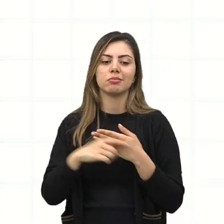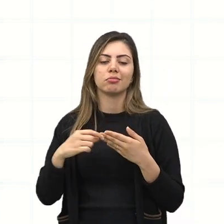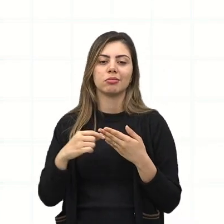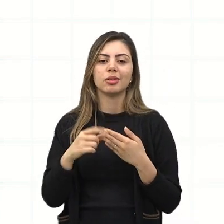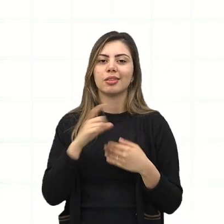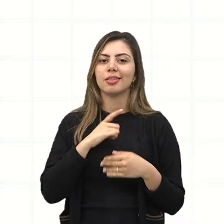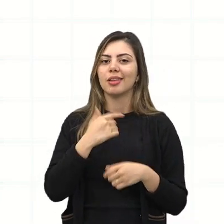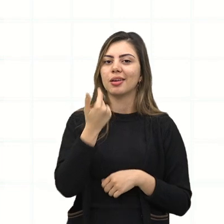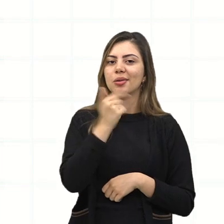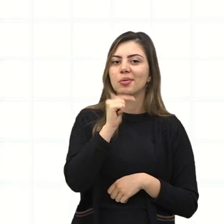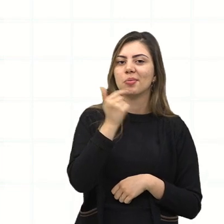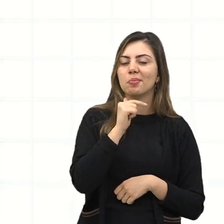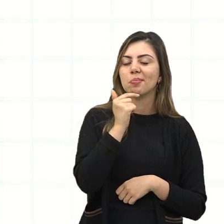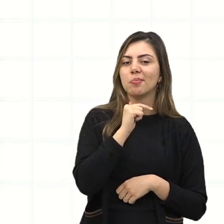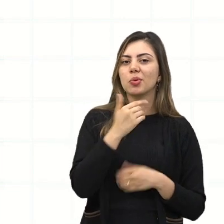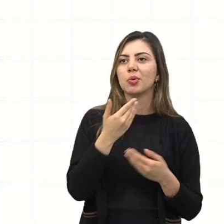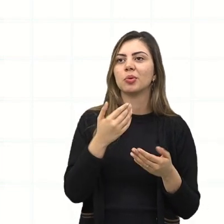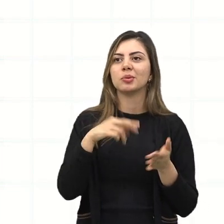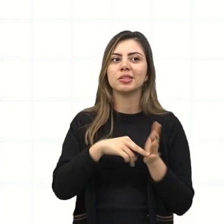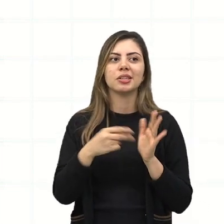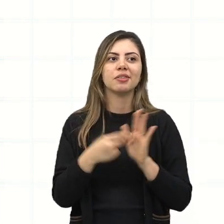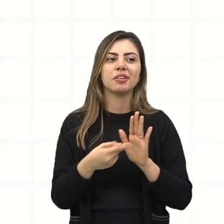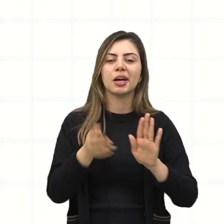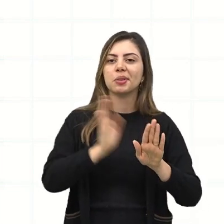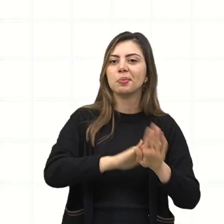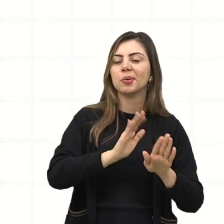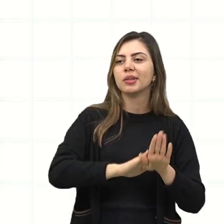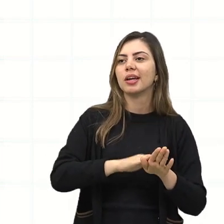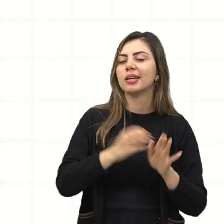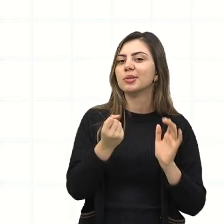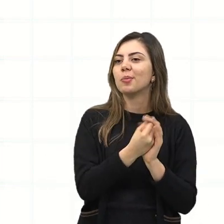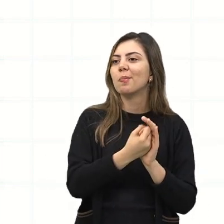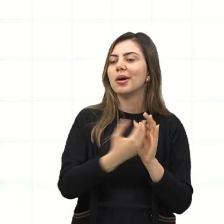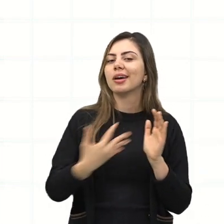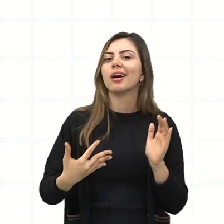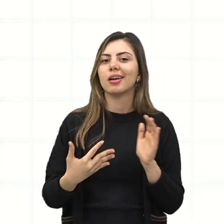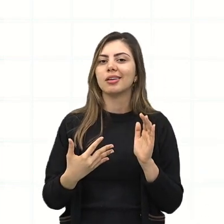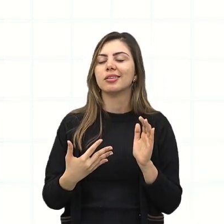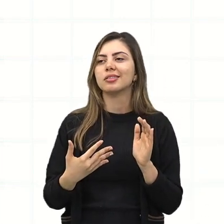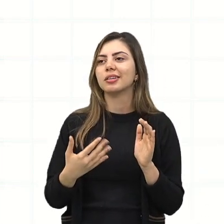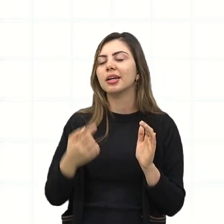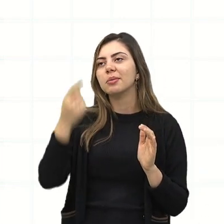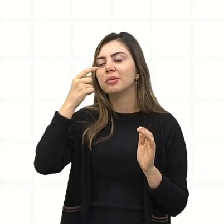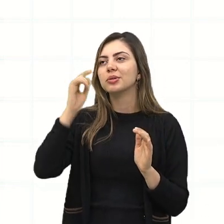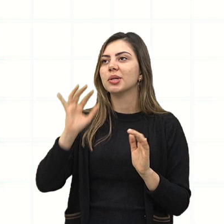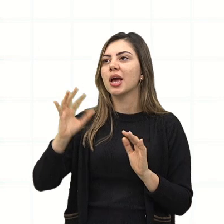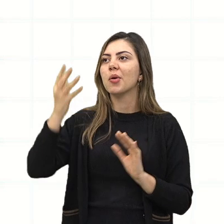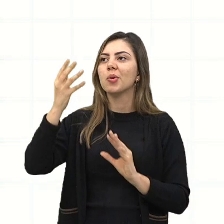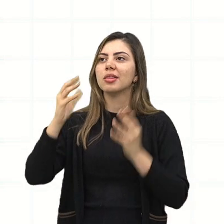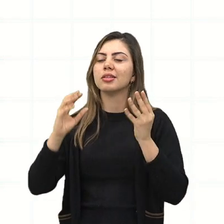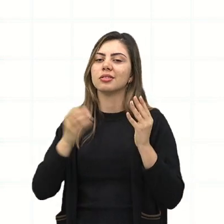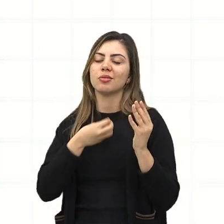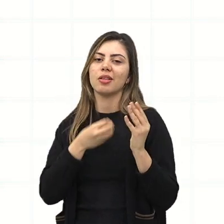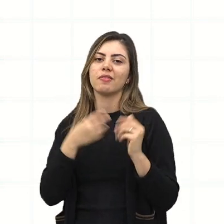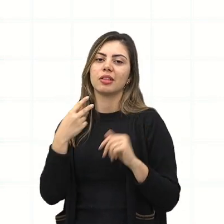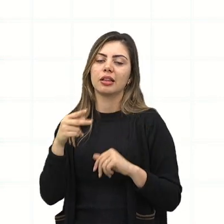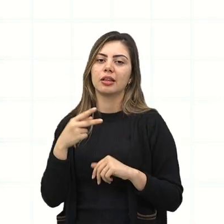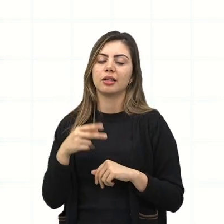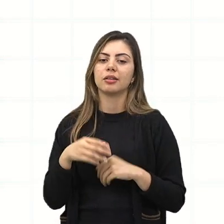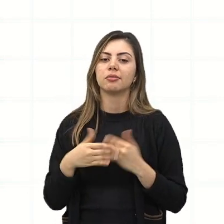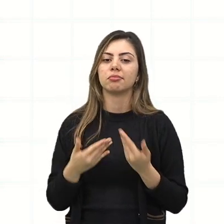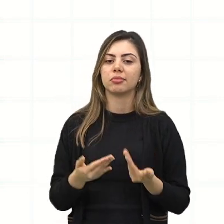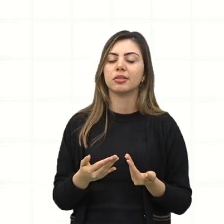humor, querendo colocar alguma moral ali, querendo trazer algum aspecto que ele pensou a partir de algum evento que ele vivenciou. Então,